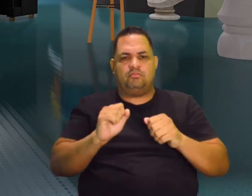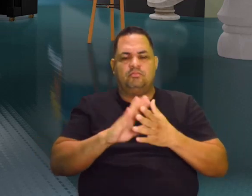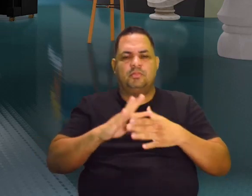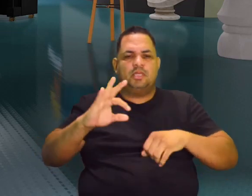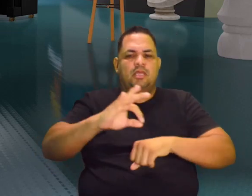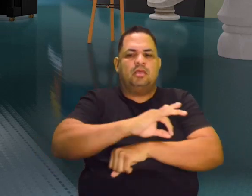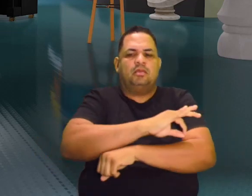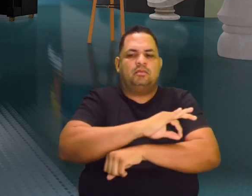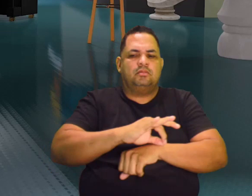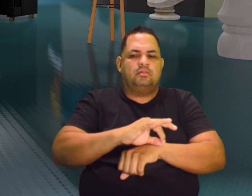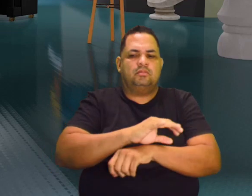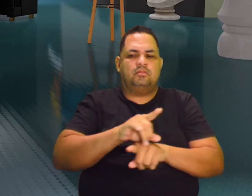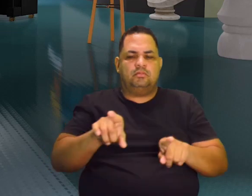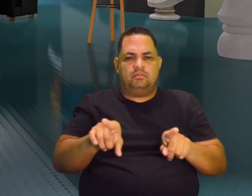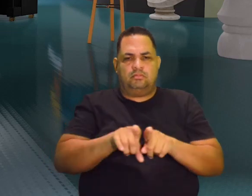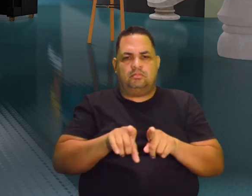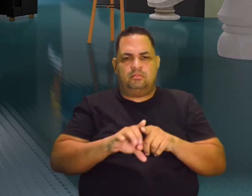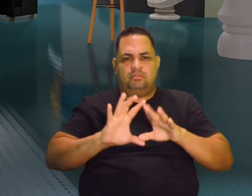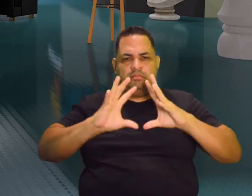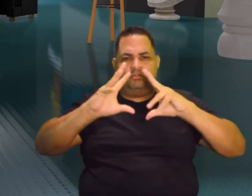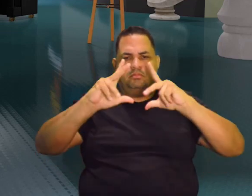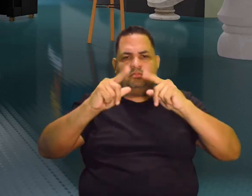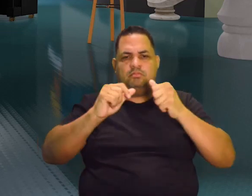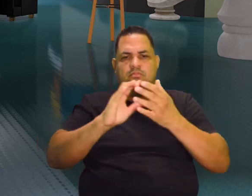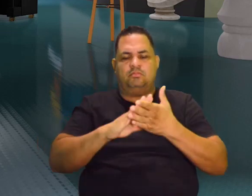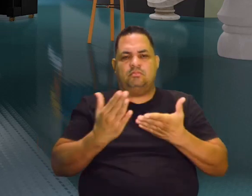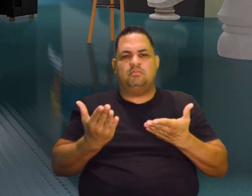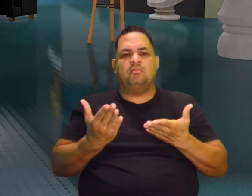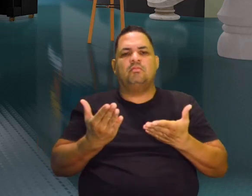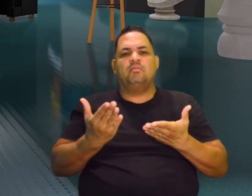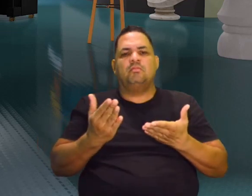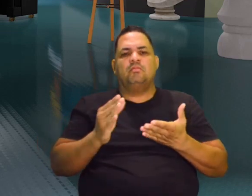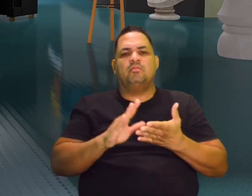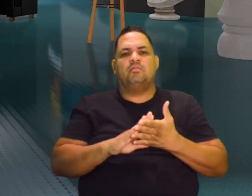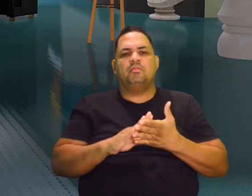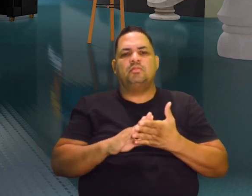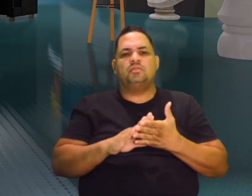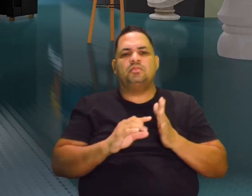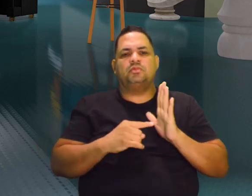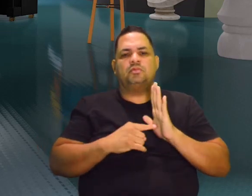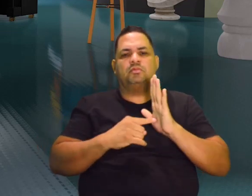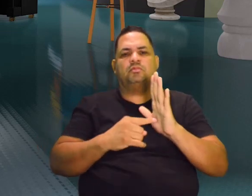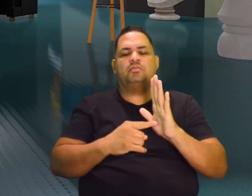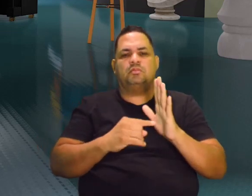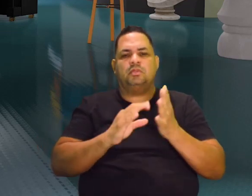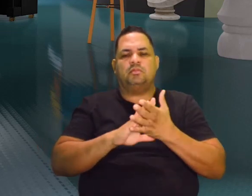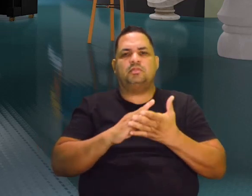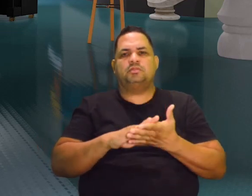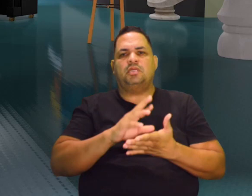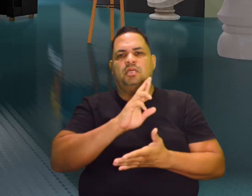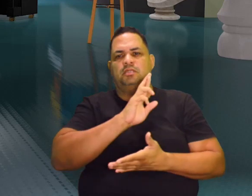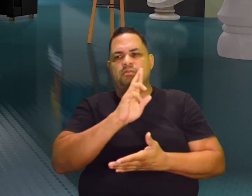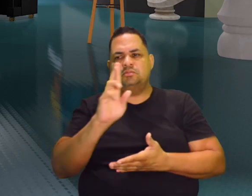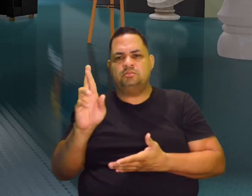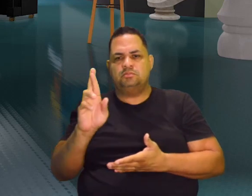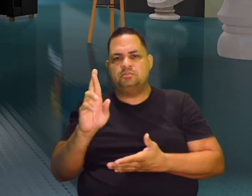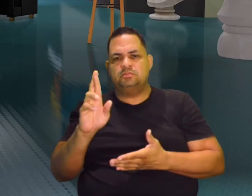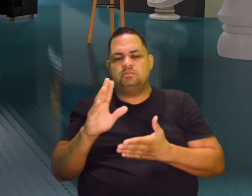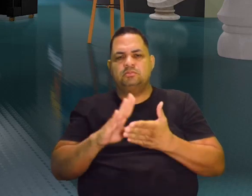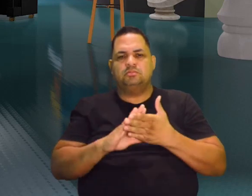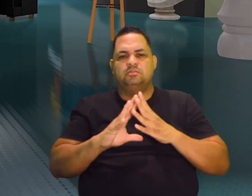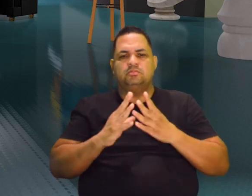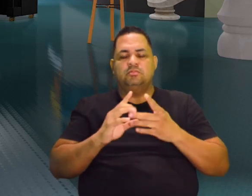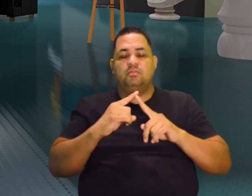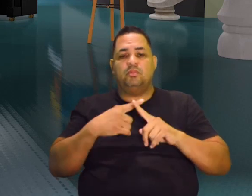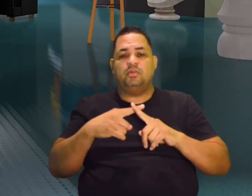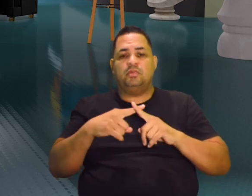arquitetura, era toda, né, voltada para o conteúdo religioso, porque nesse período aí a